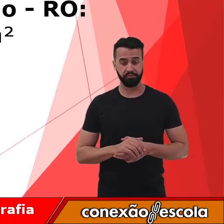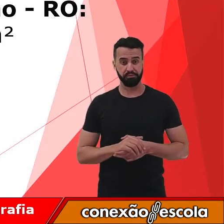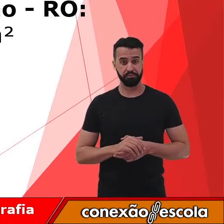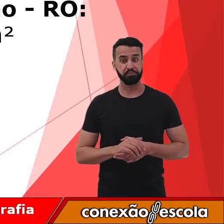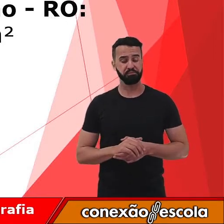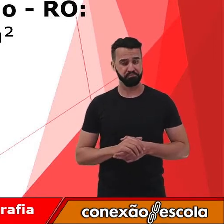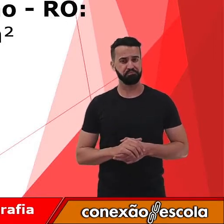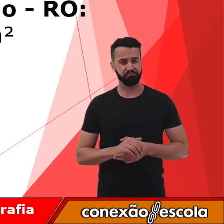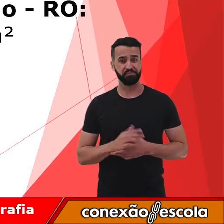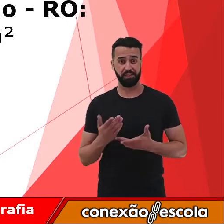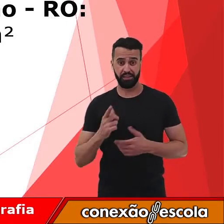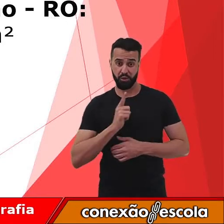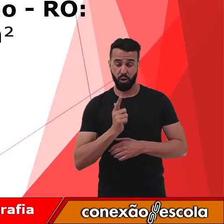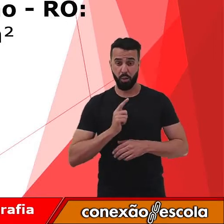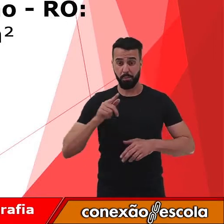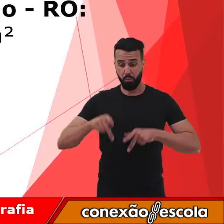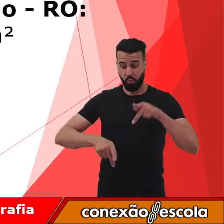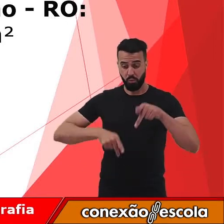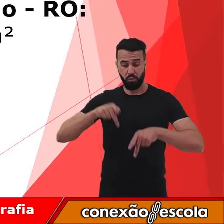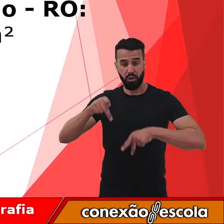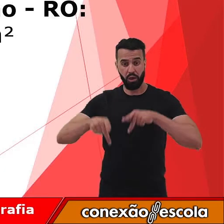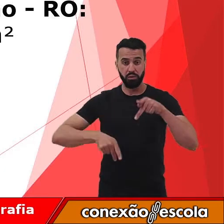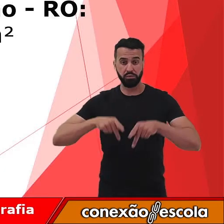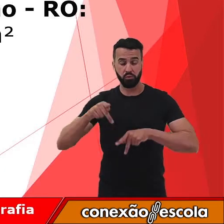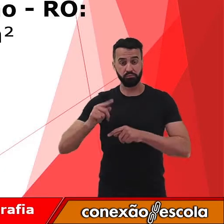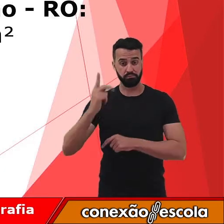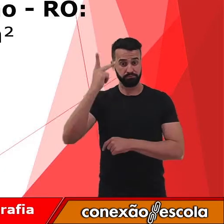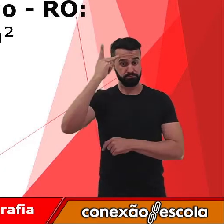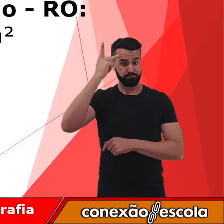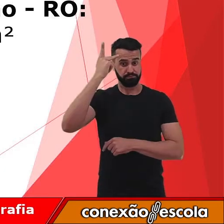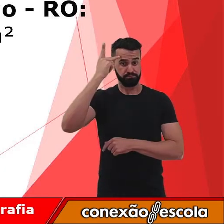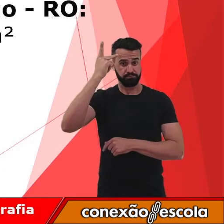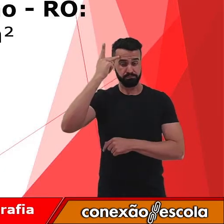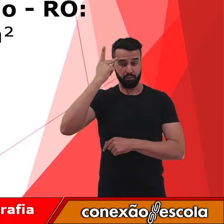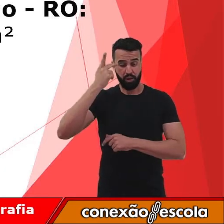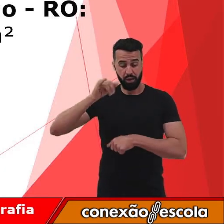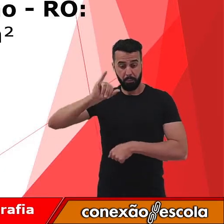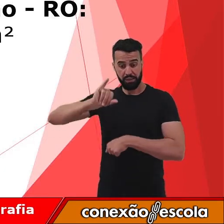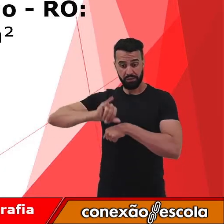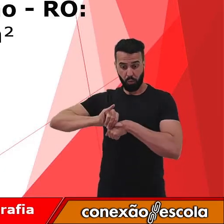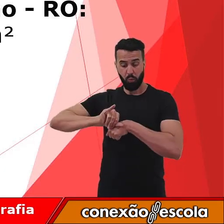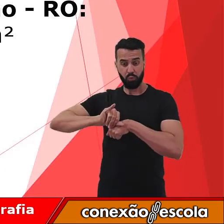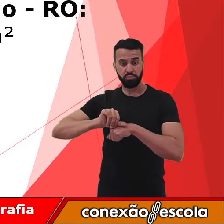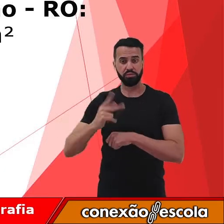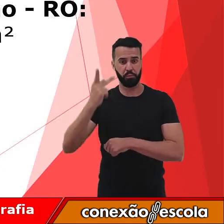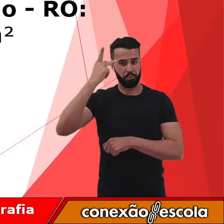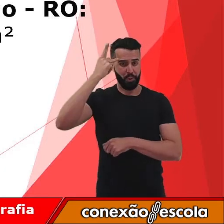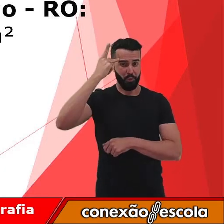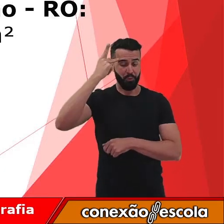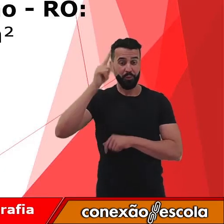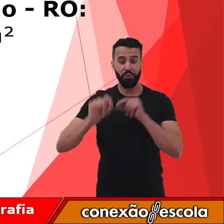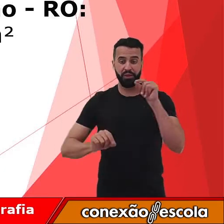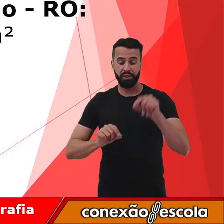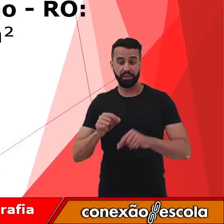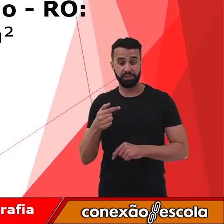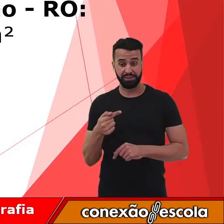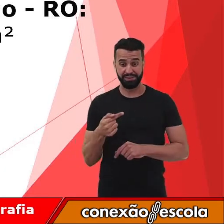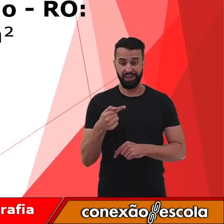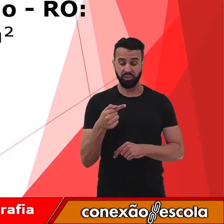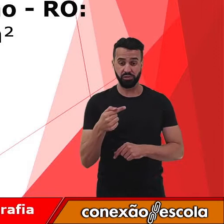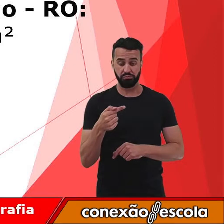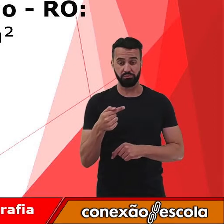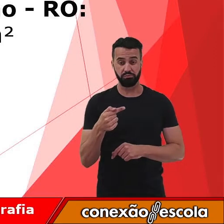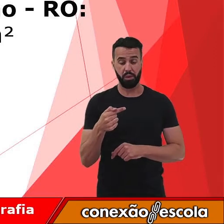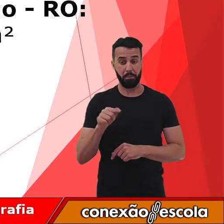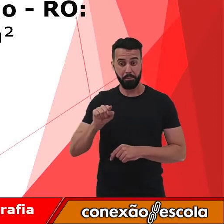doideira! A população relativa de São Paulo, a capital do estado de São Paulo, é de 7